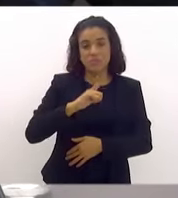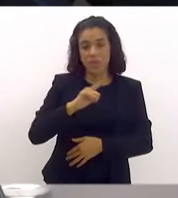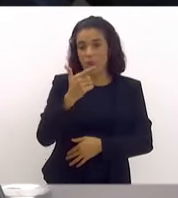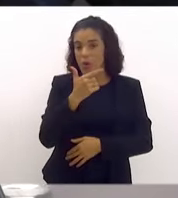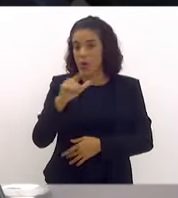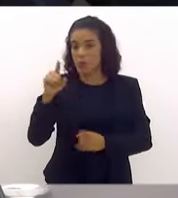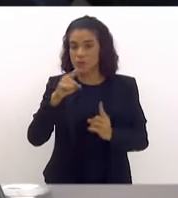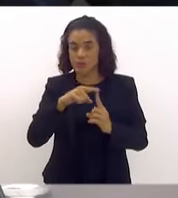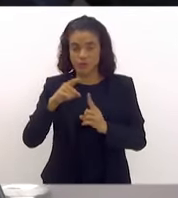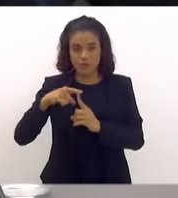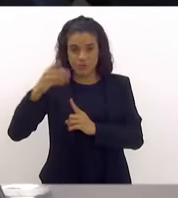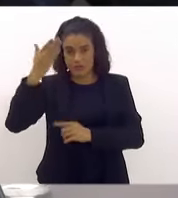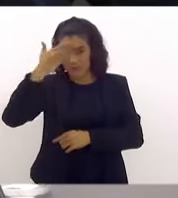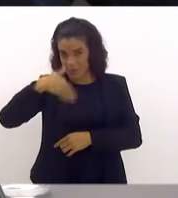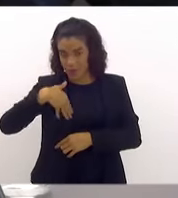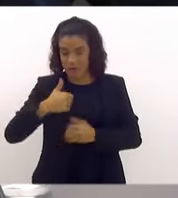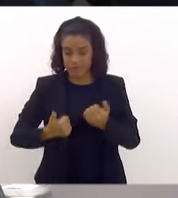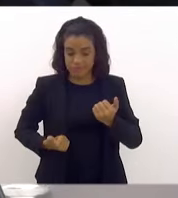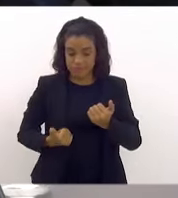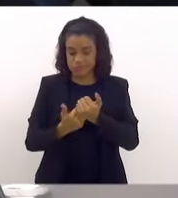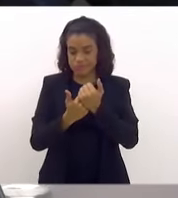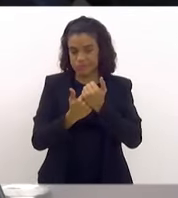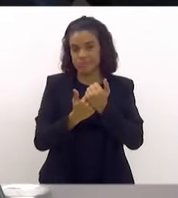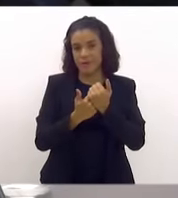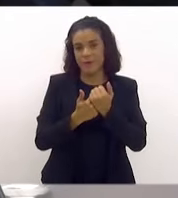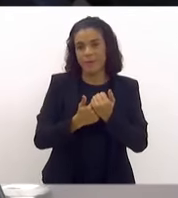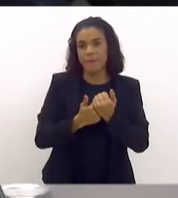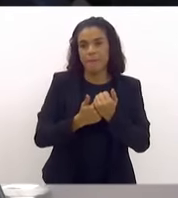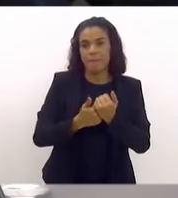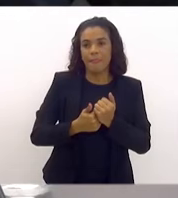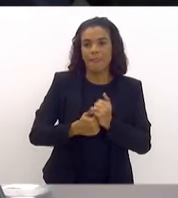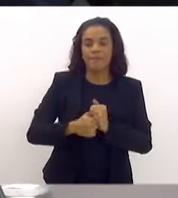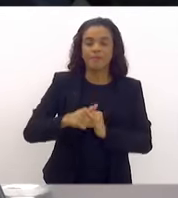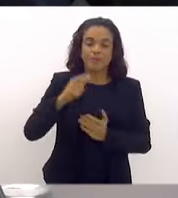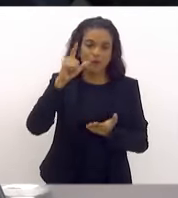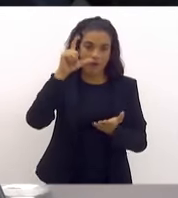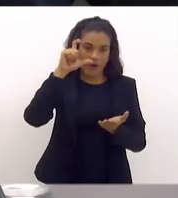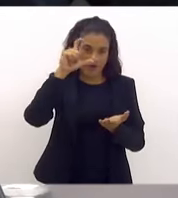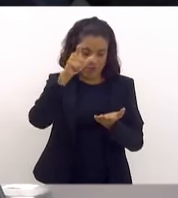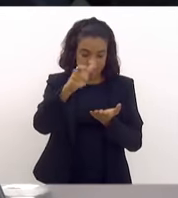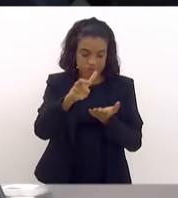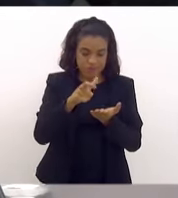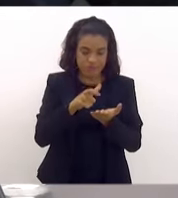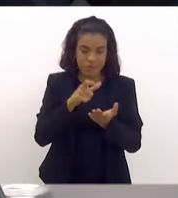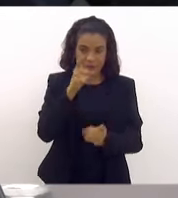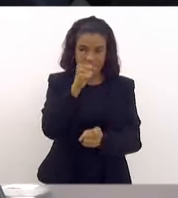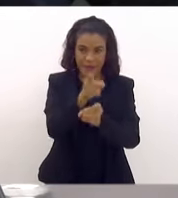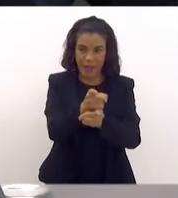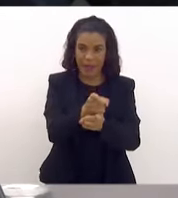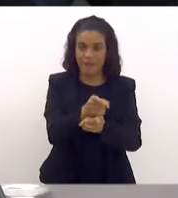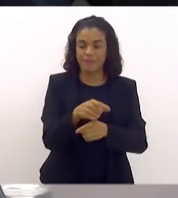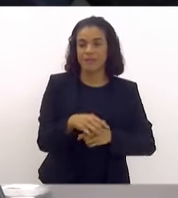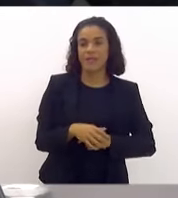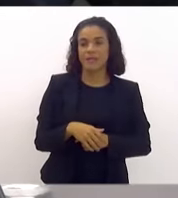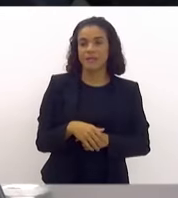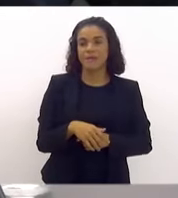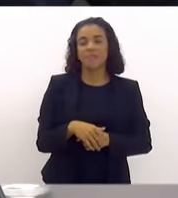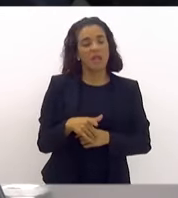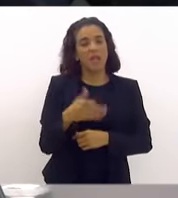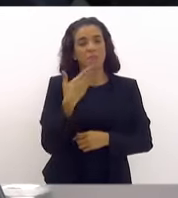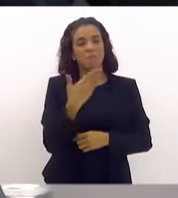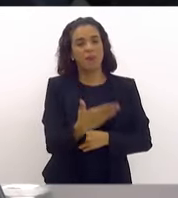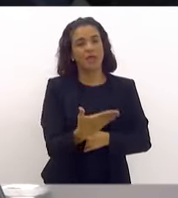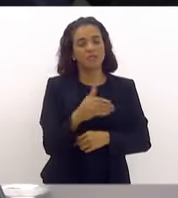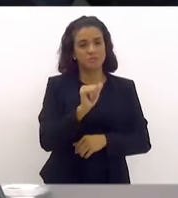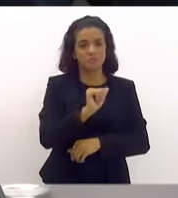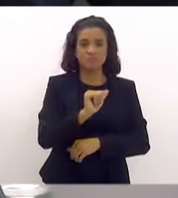de prova corroborando aquele reconhecimento fotográfico o promotor com tranquilidade ele pede né